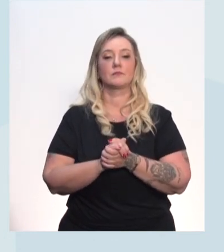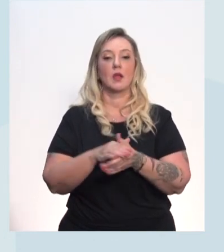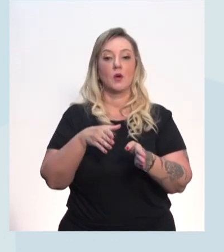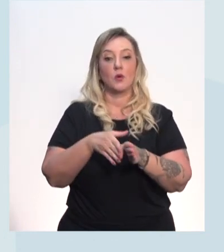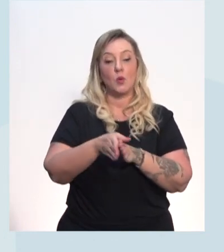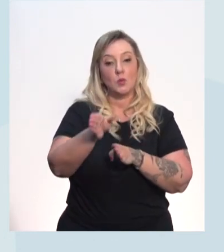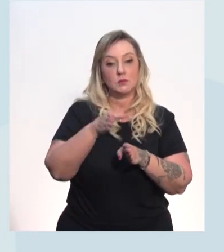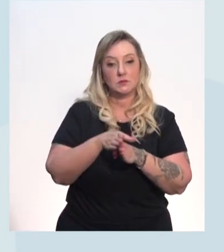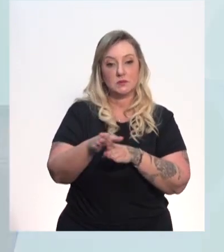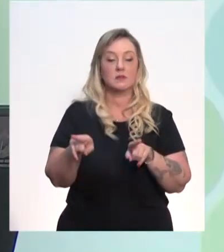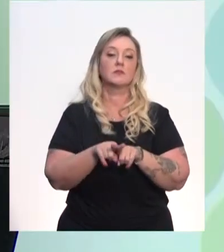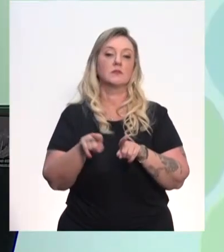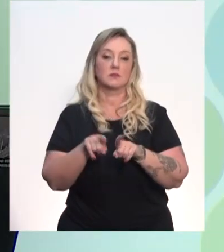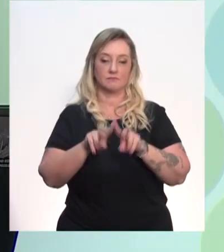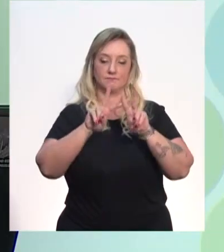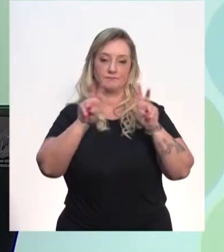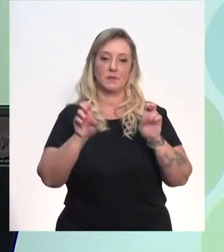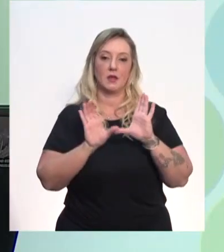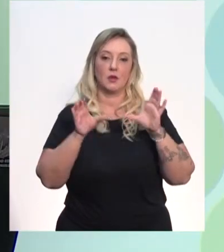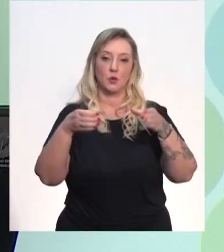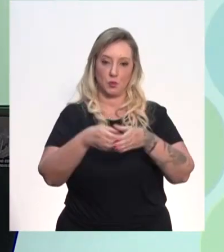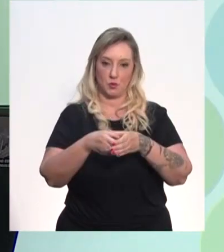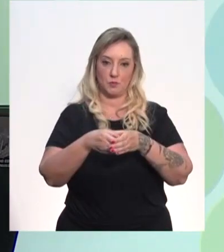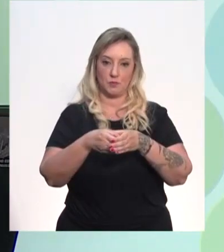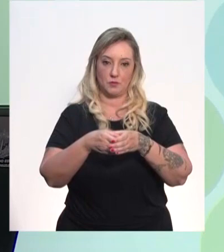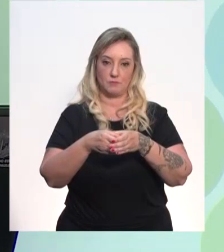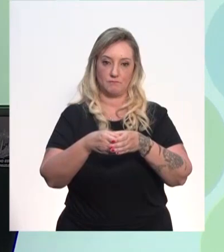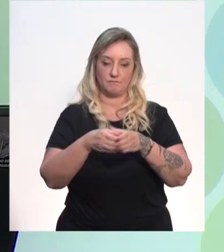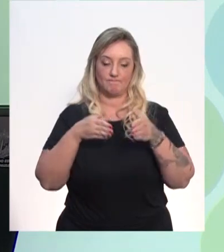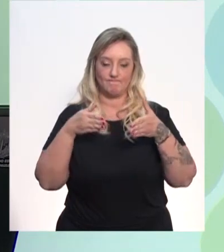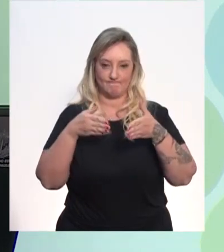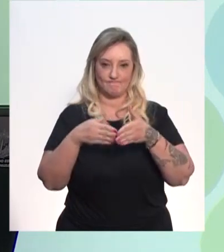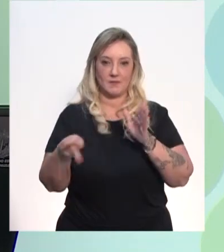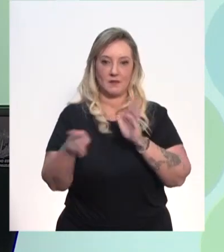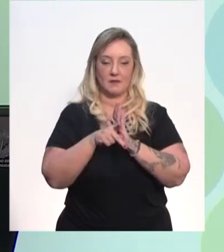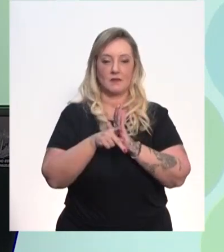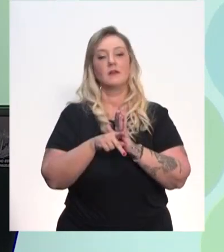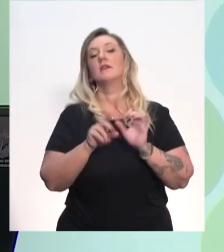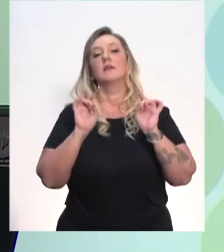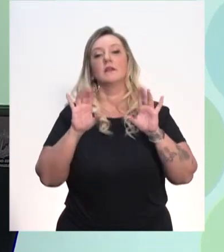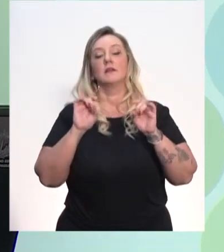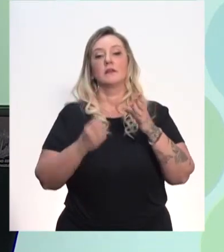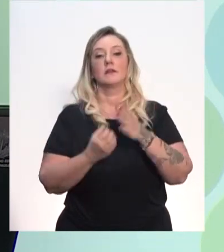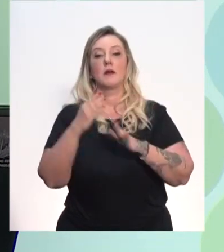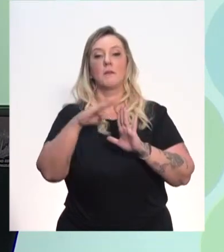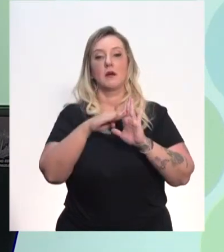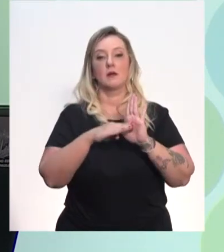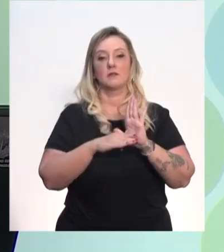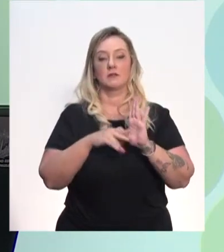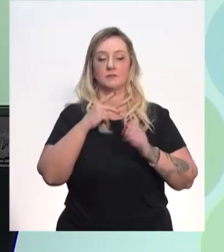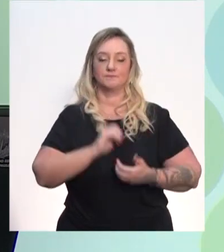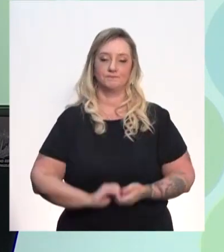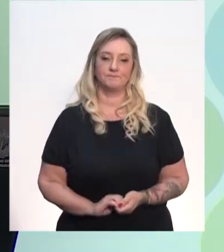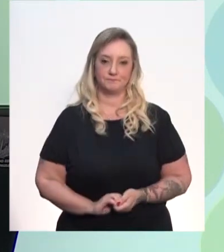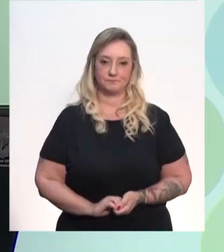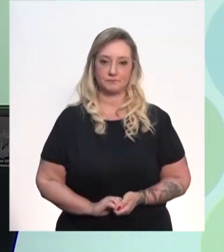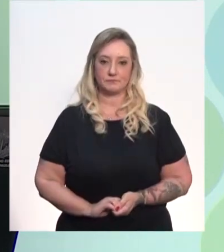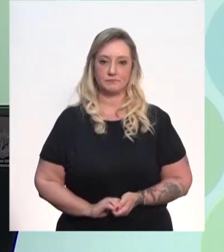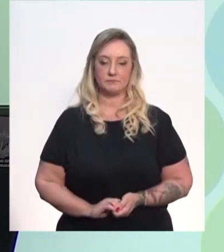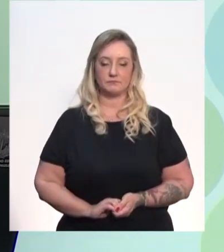escola também está desenvolvendo o MMR com a participação dos professores. Nós temos algumas pautas de gestão